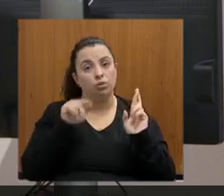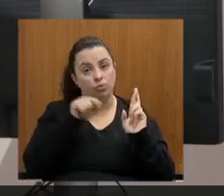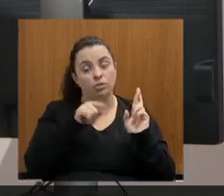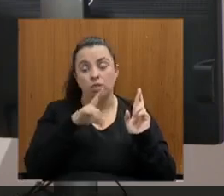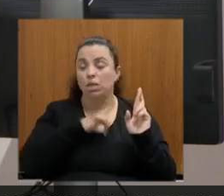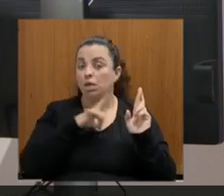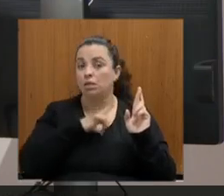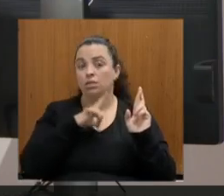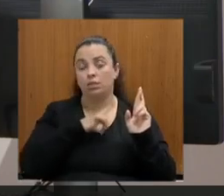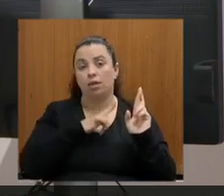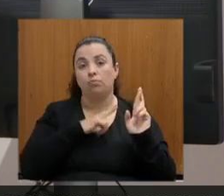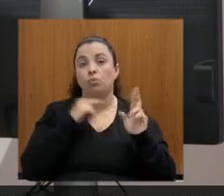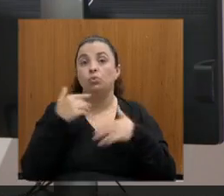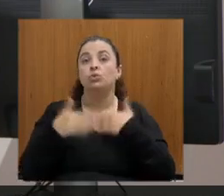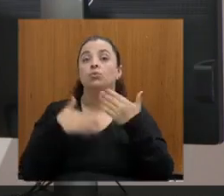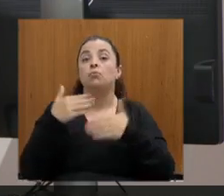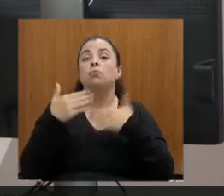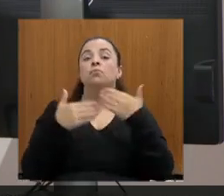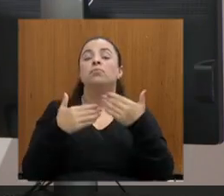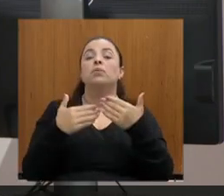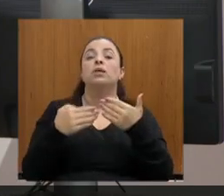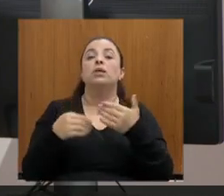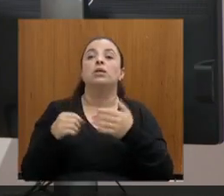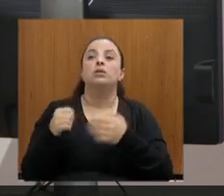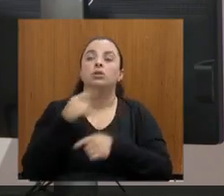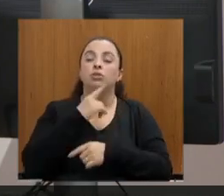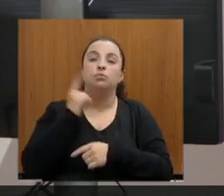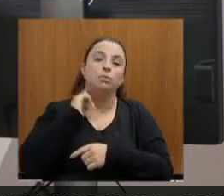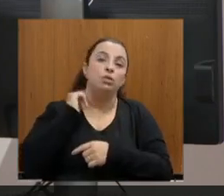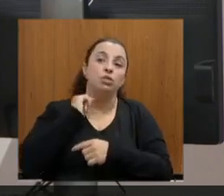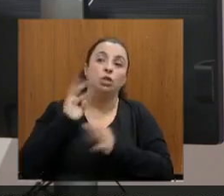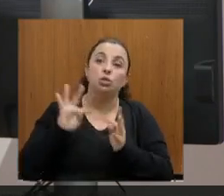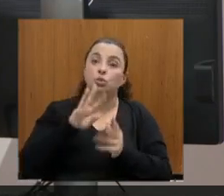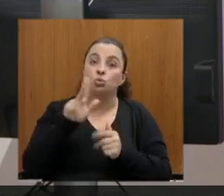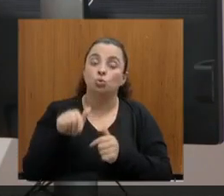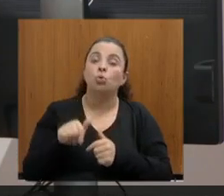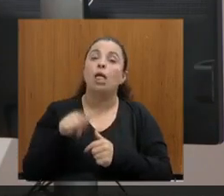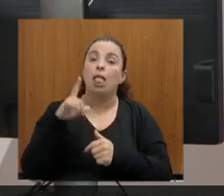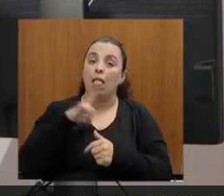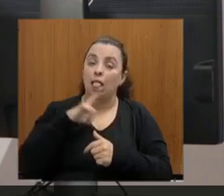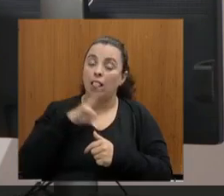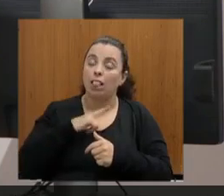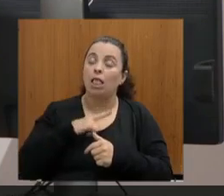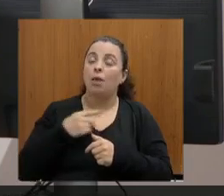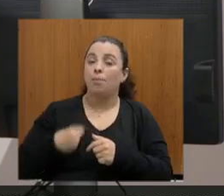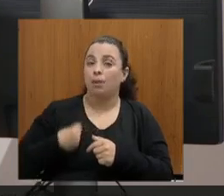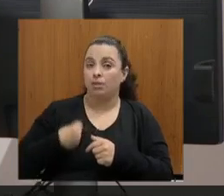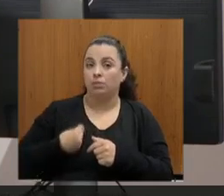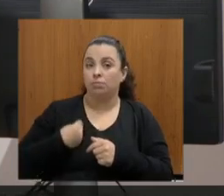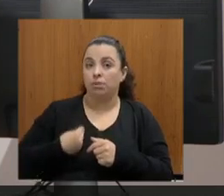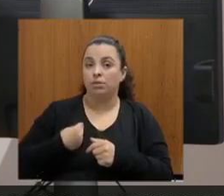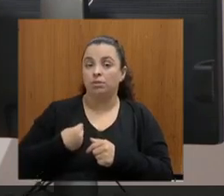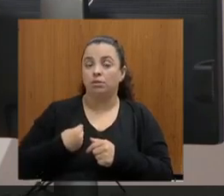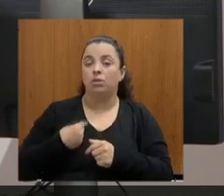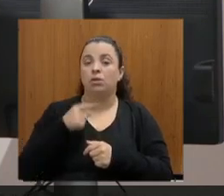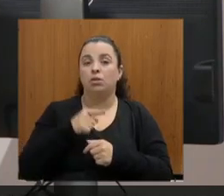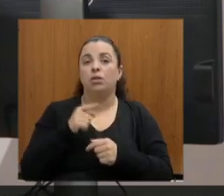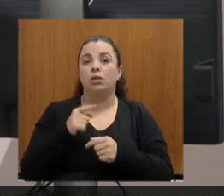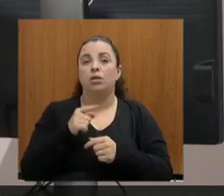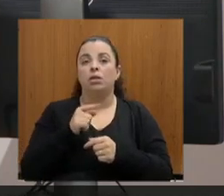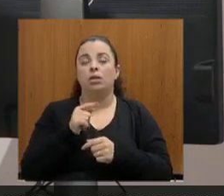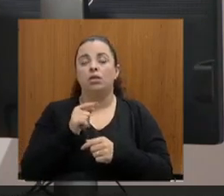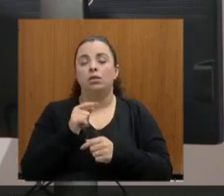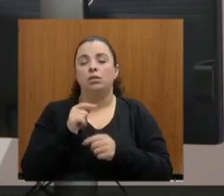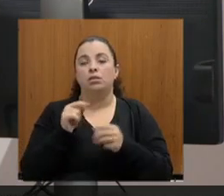que senhores tem o desenvolvimento do nosso Estado passa pela Cemig EA semente que está sobre gestão de senhores é isso foi citado diversas